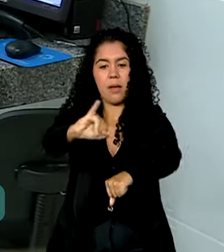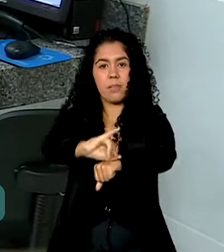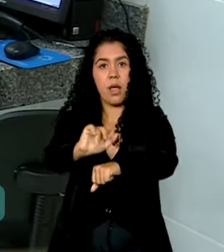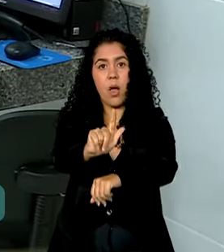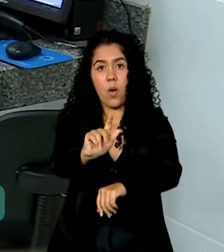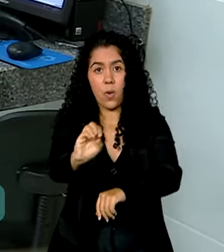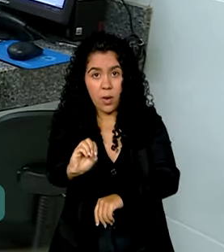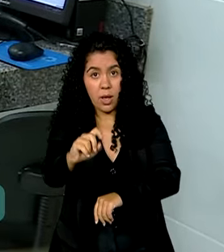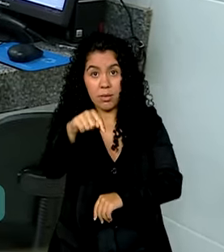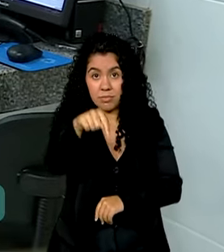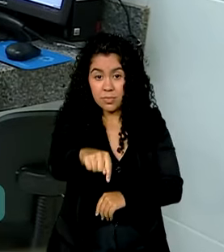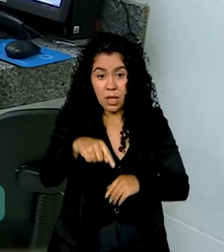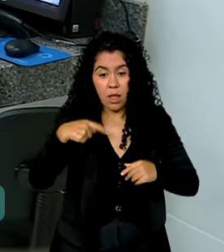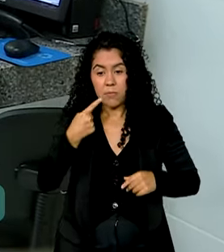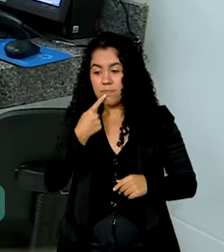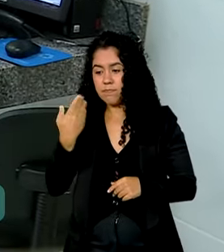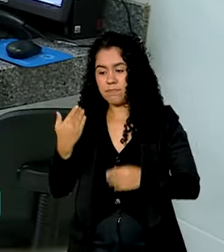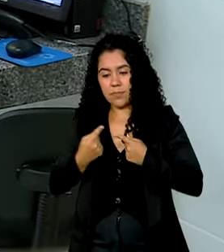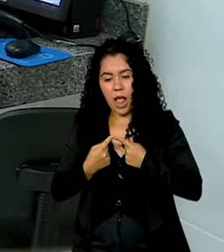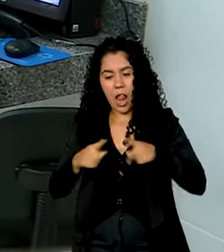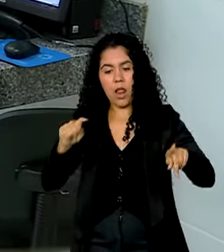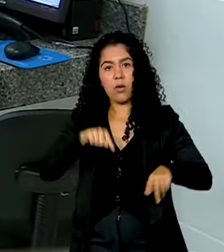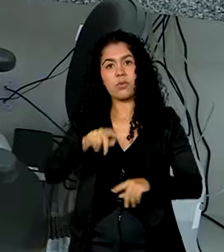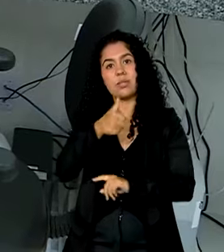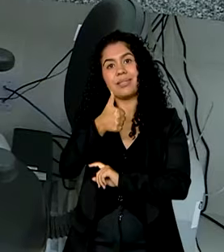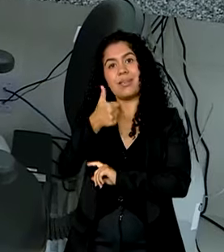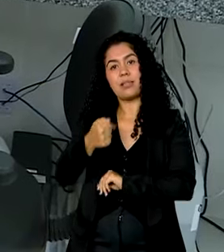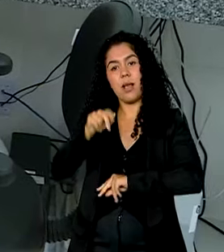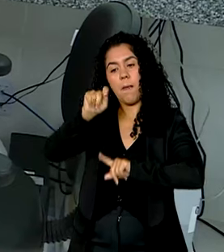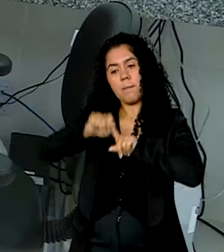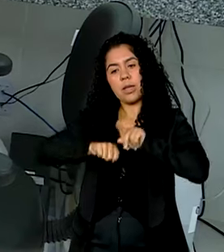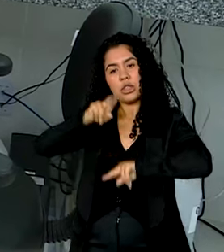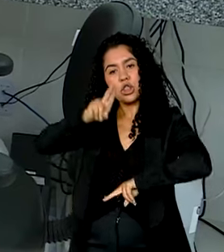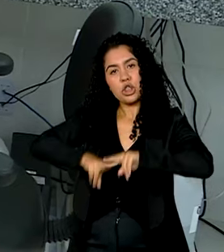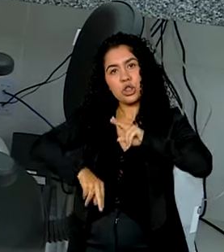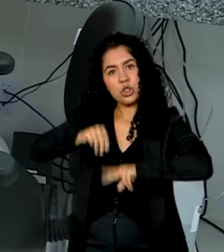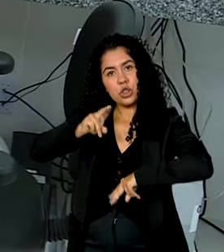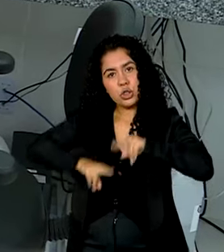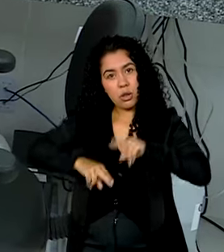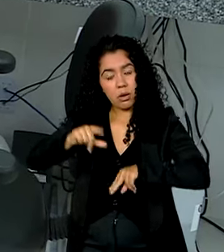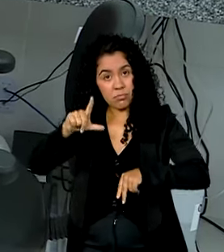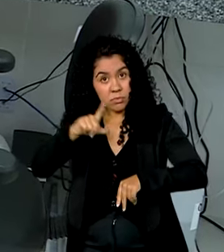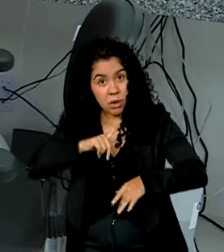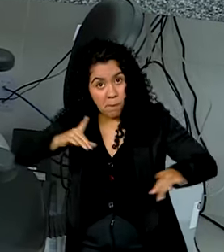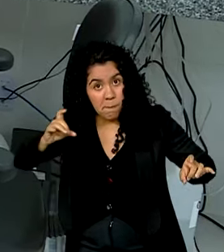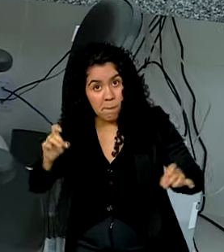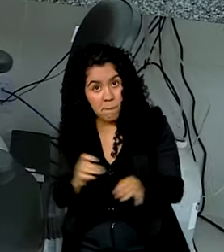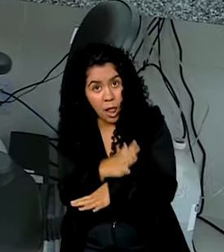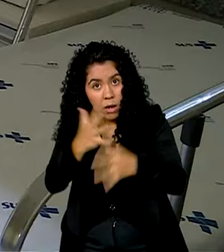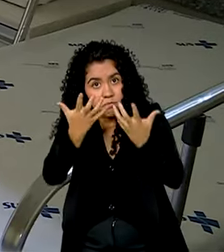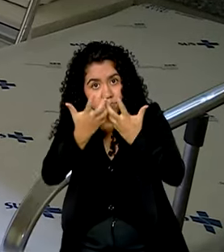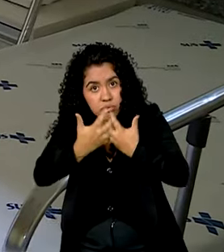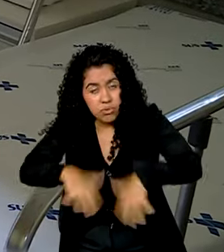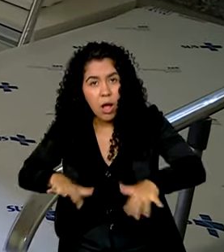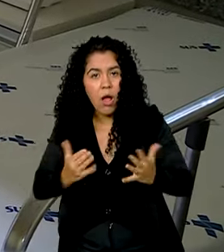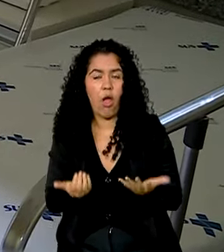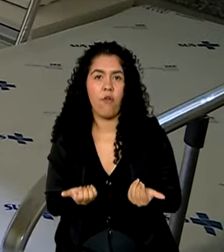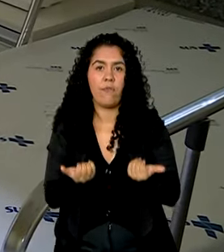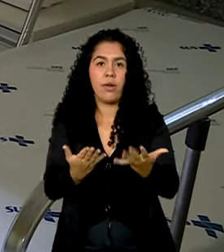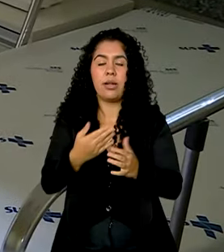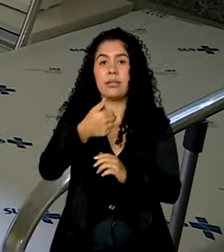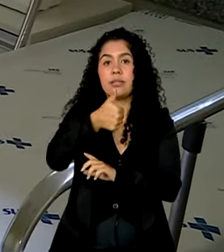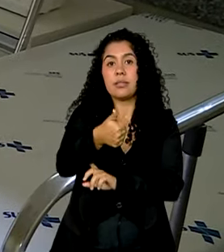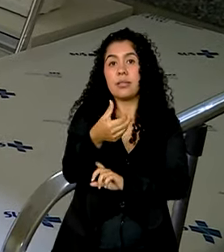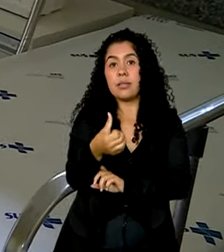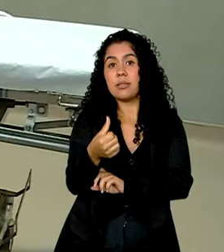A unidade foi inaugurada no último dia 17 de junho e, quando estiver em pleno funcionamento, vai oferecer